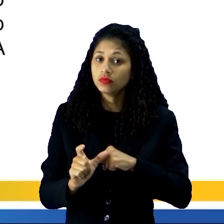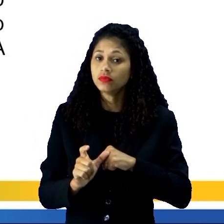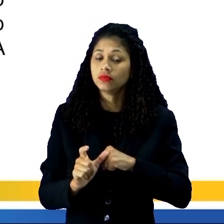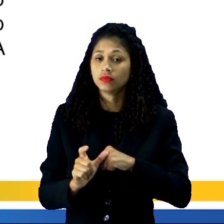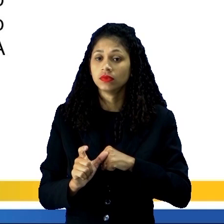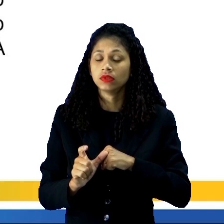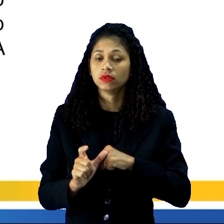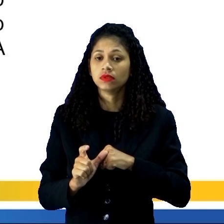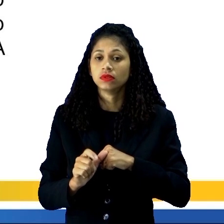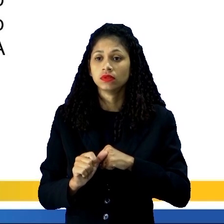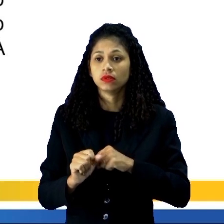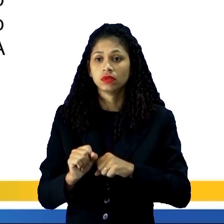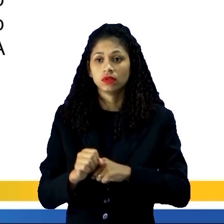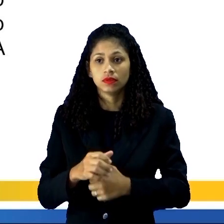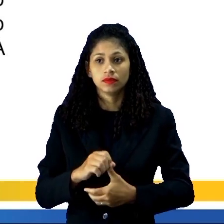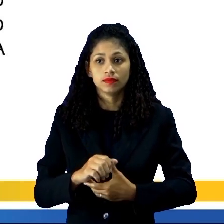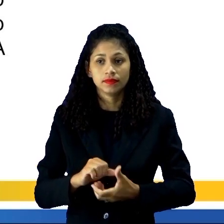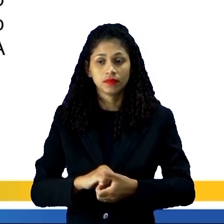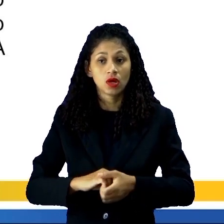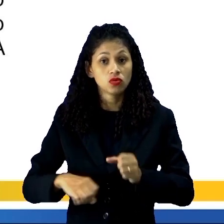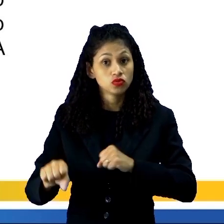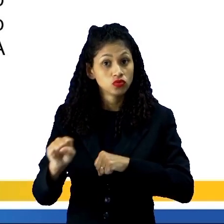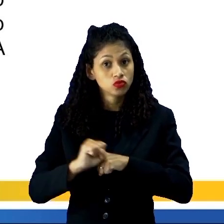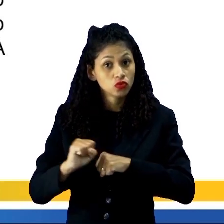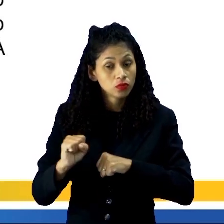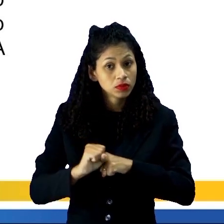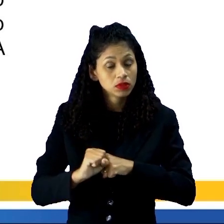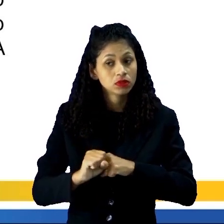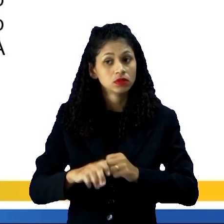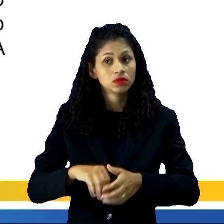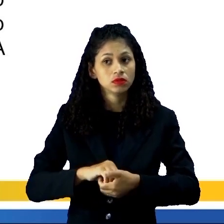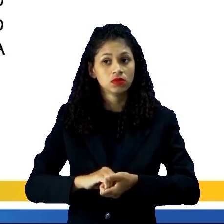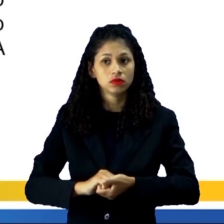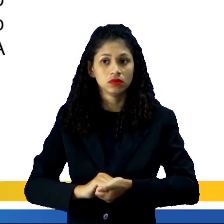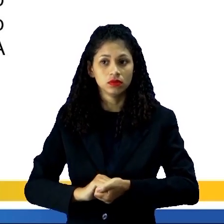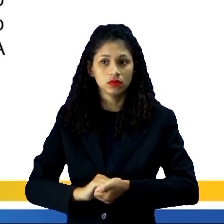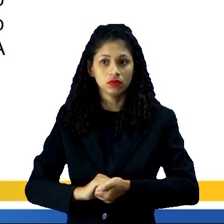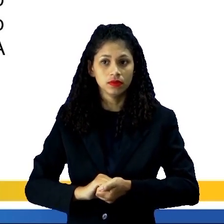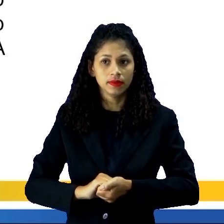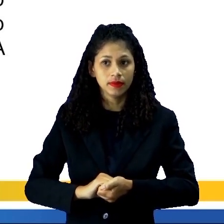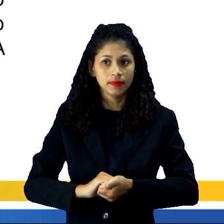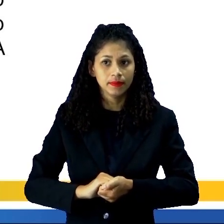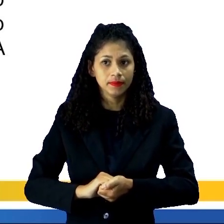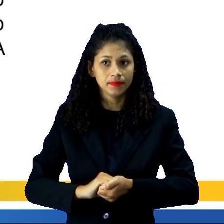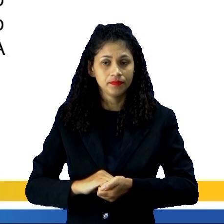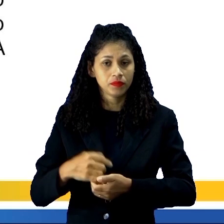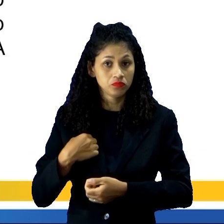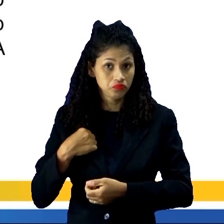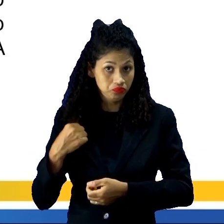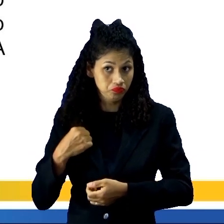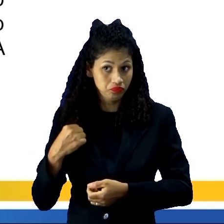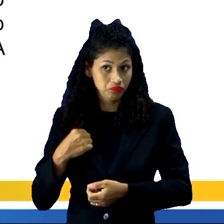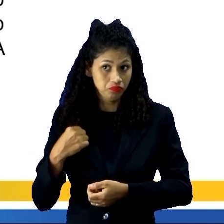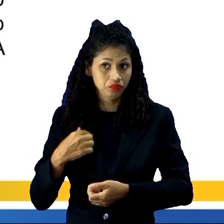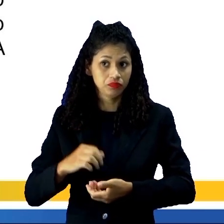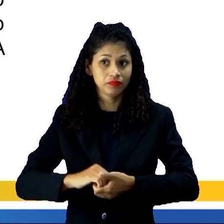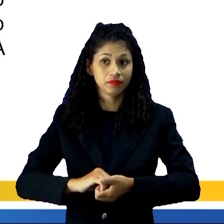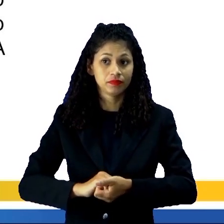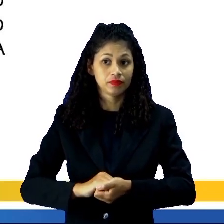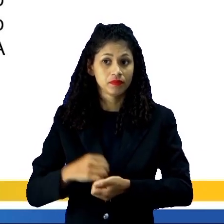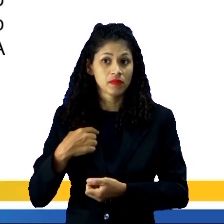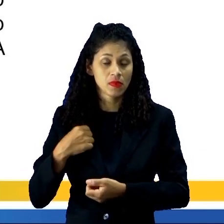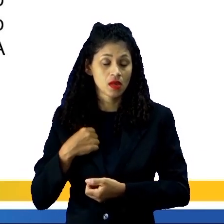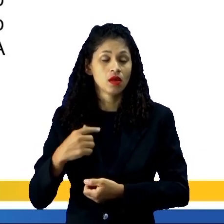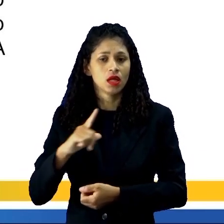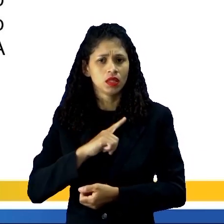do verbo comprado. A cláusula dependente é que Carl comprou. A cláusula independente é a